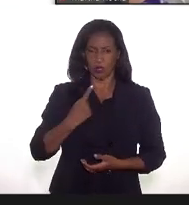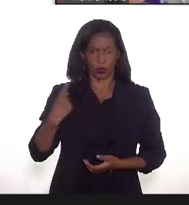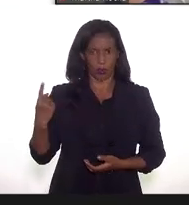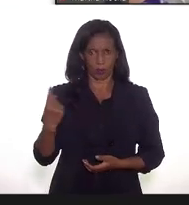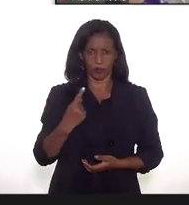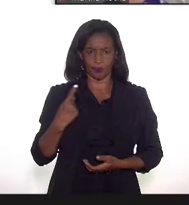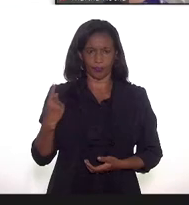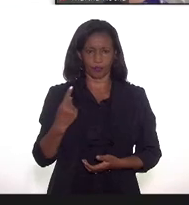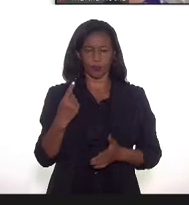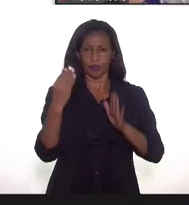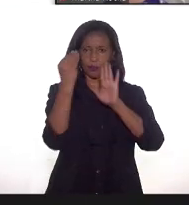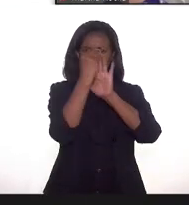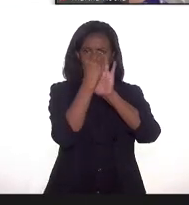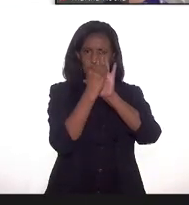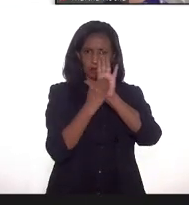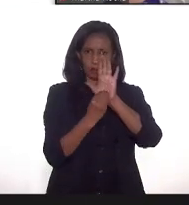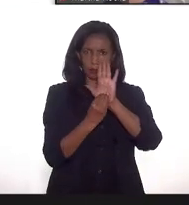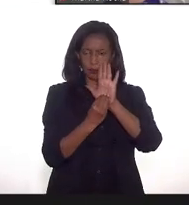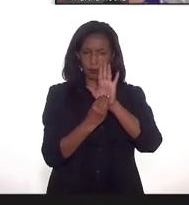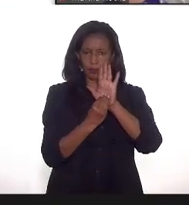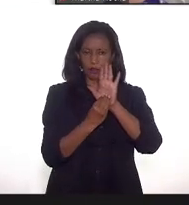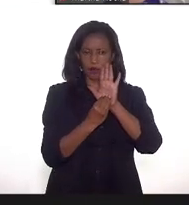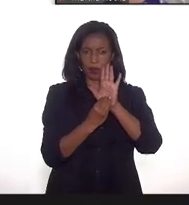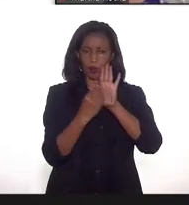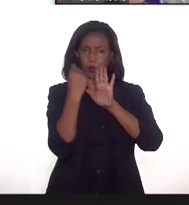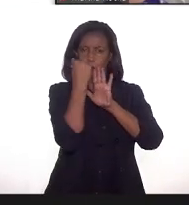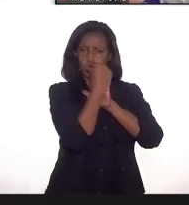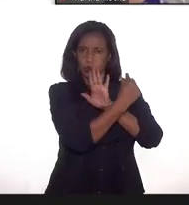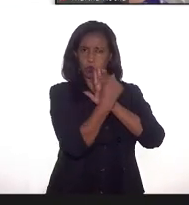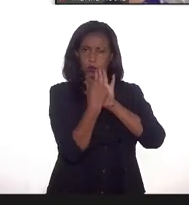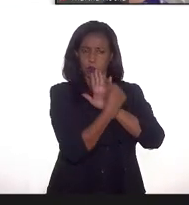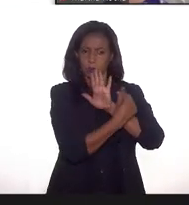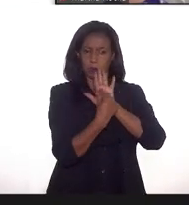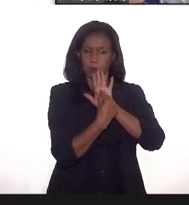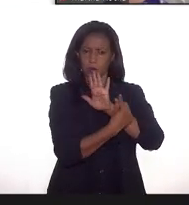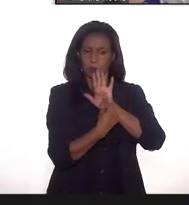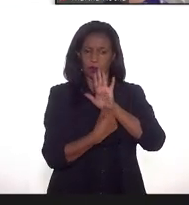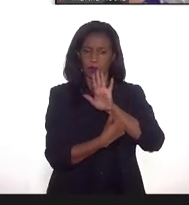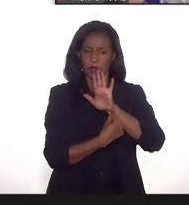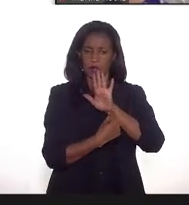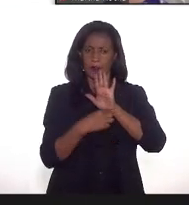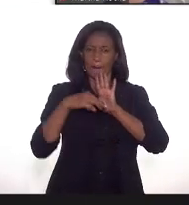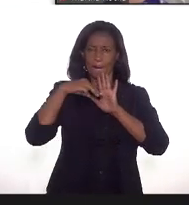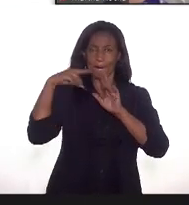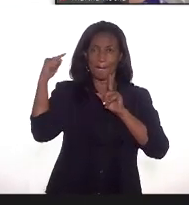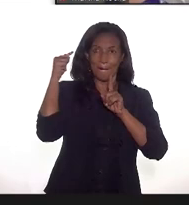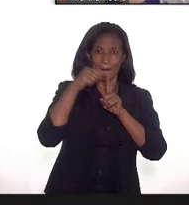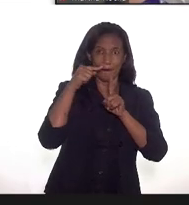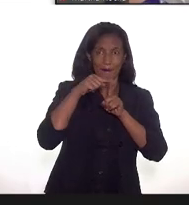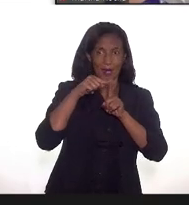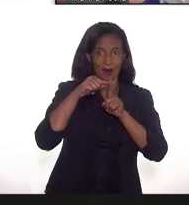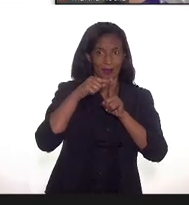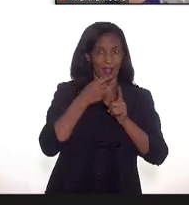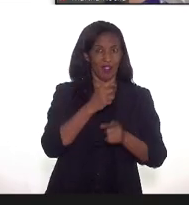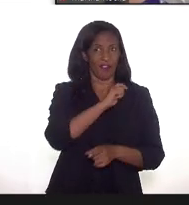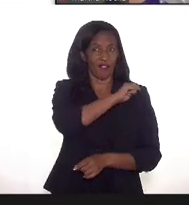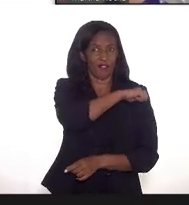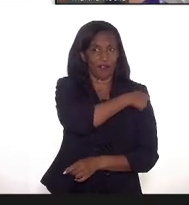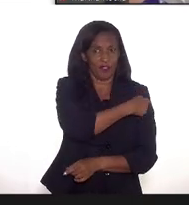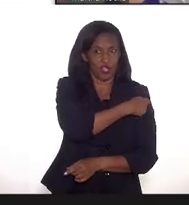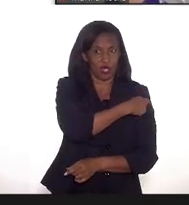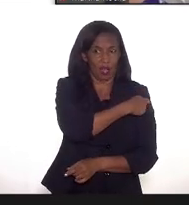coloquemos nesta lei os anexos, que são os anexos de metas fiscais, de forma que